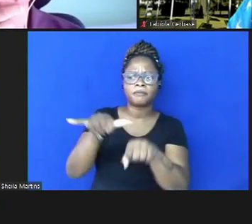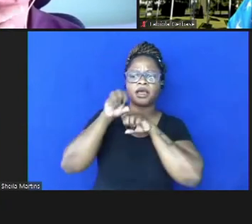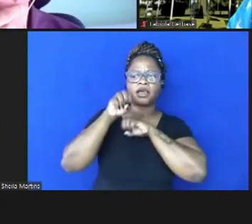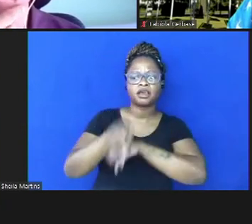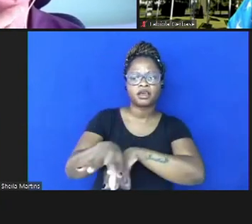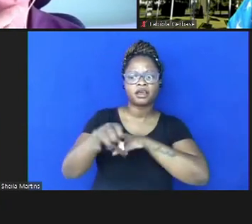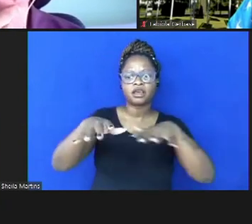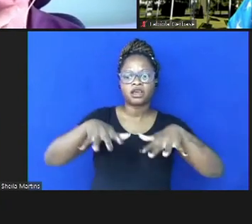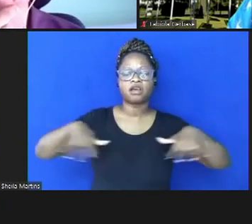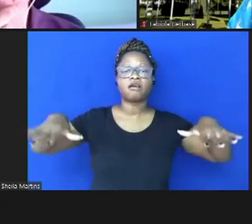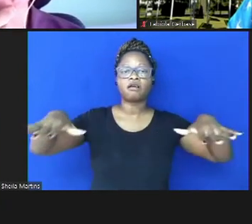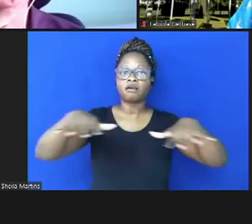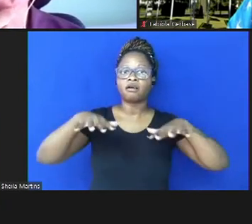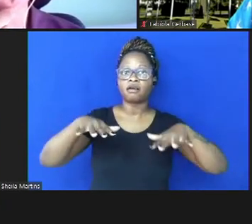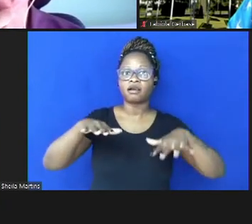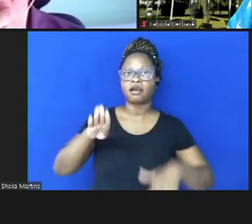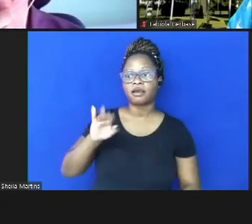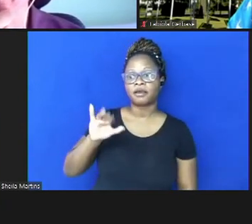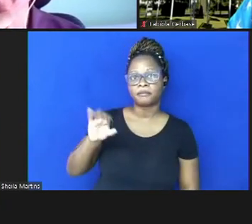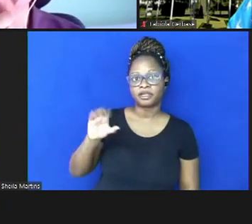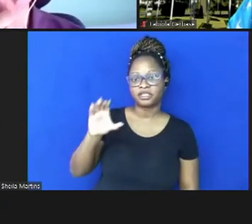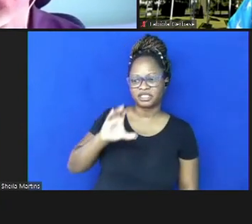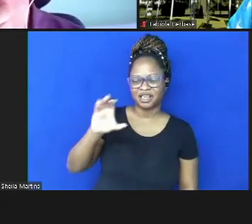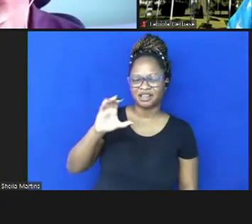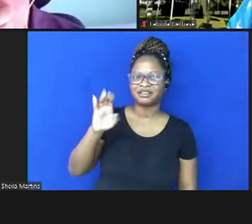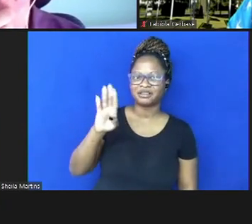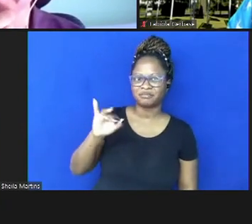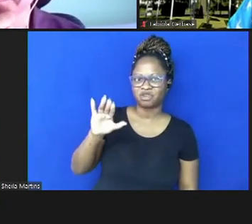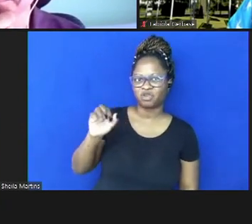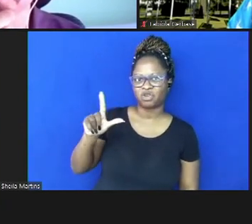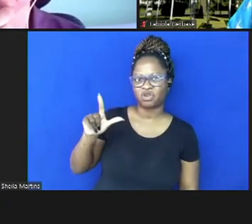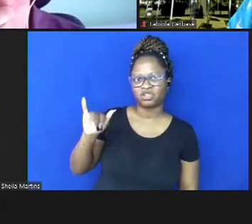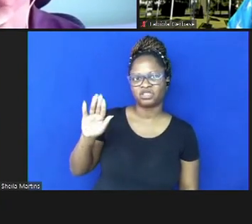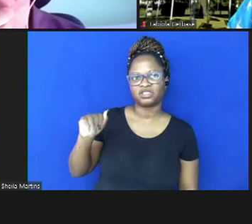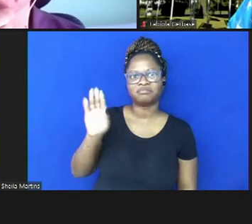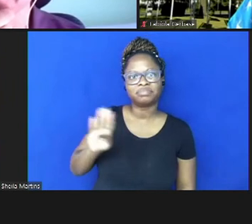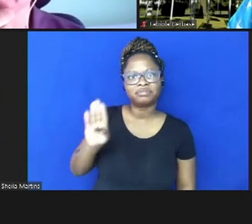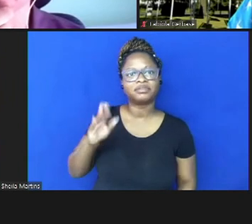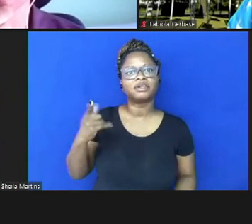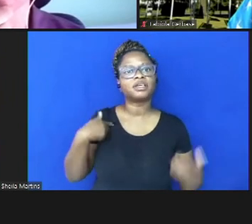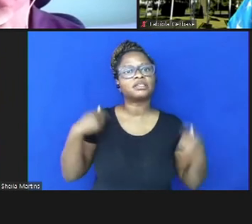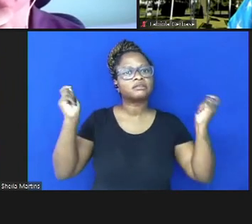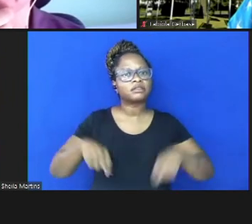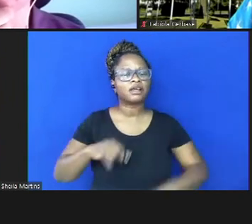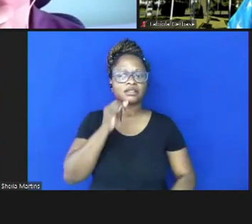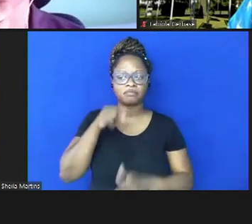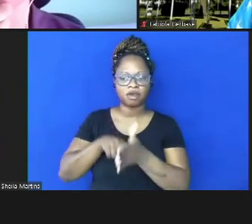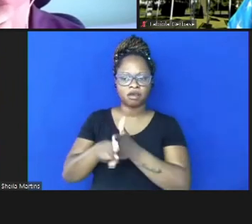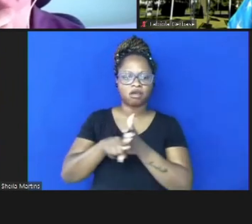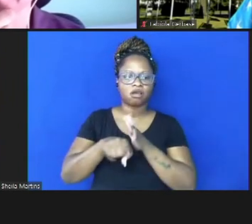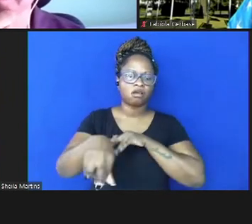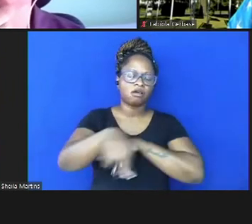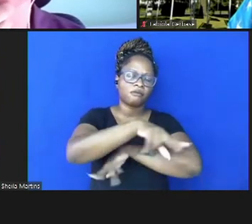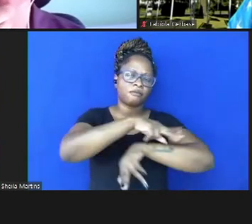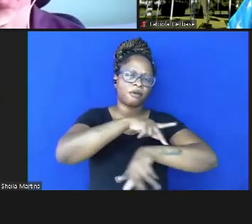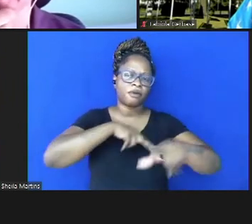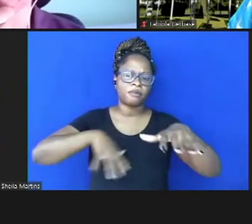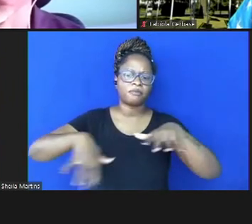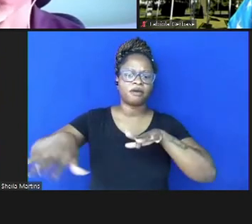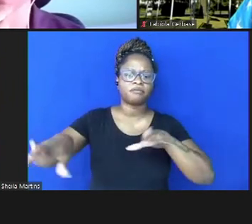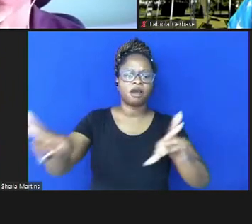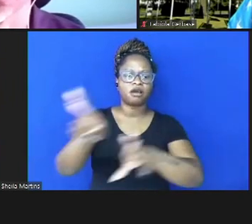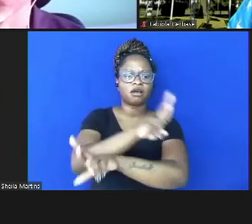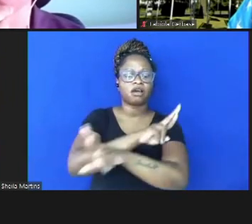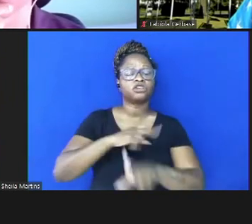de ciências biológicas, né? Então, você tinha aí pesquisadores de diferentes áreas. Nós tínhamos